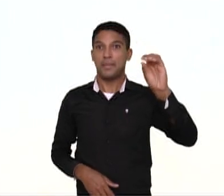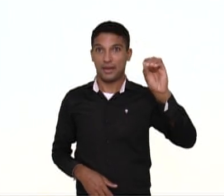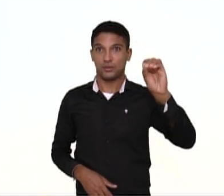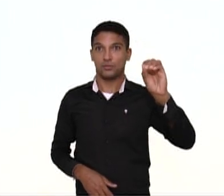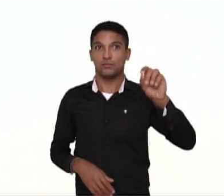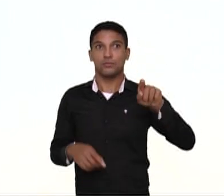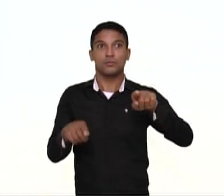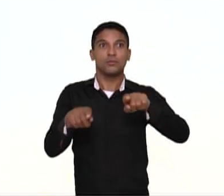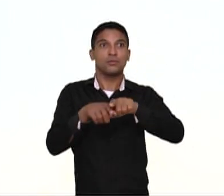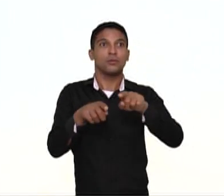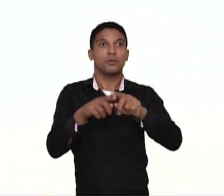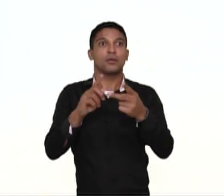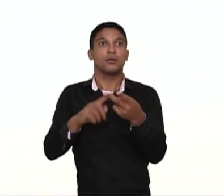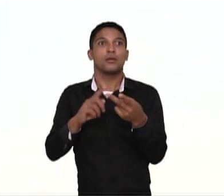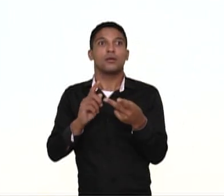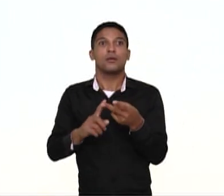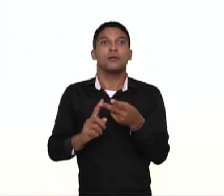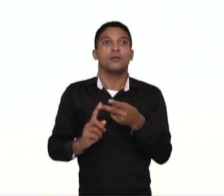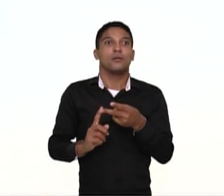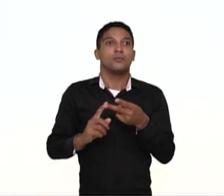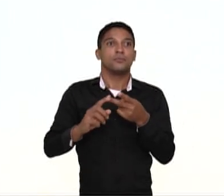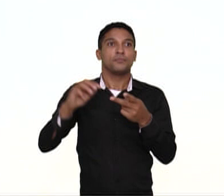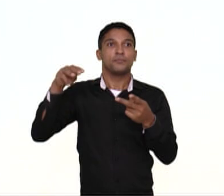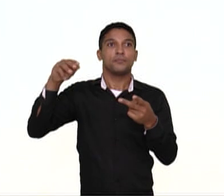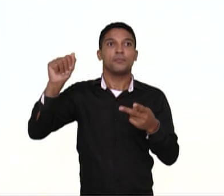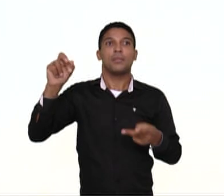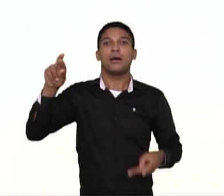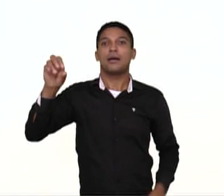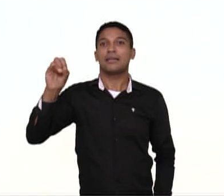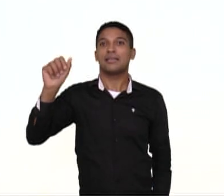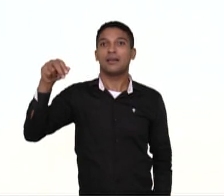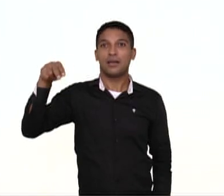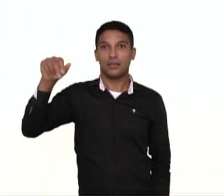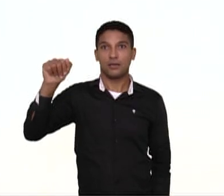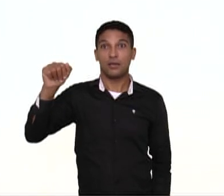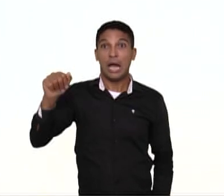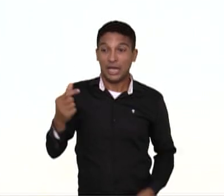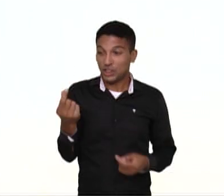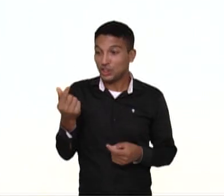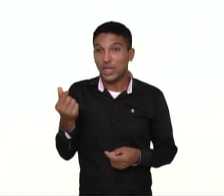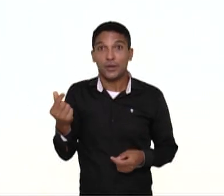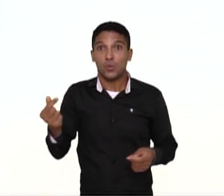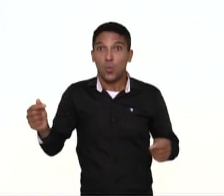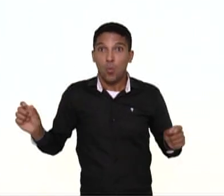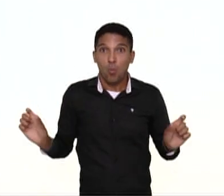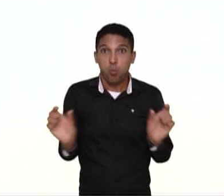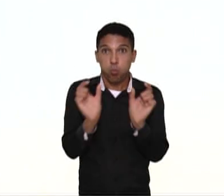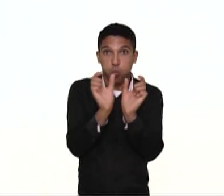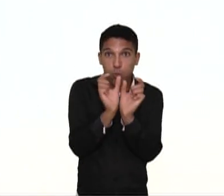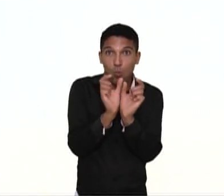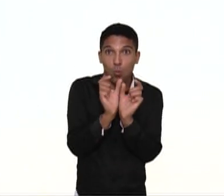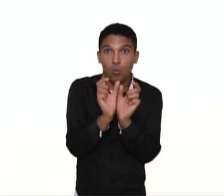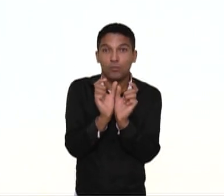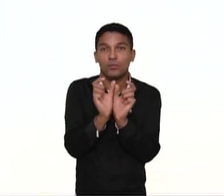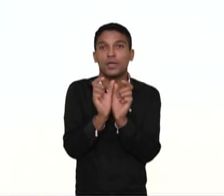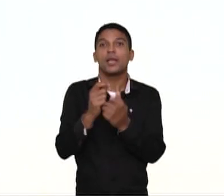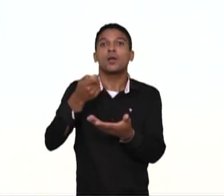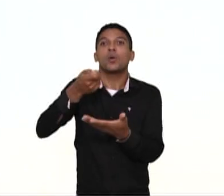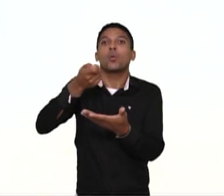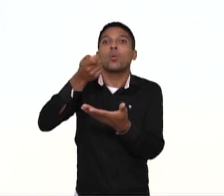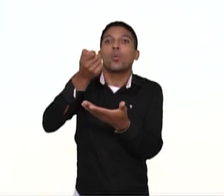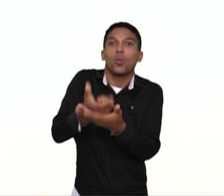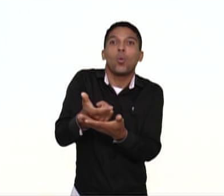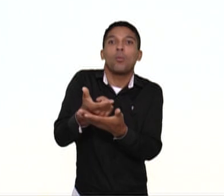comprar um videogame. Roberto pagou 5/8 do preço e Marina contribuiu